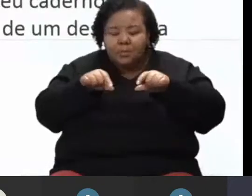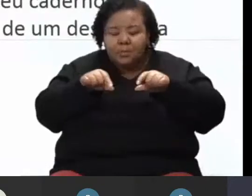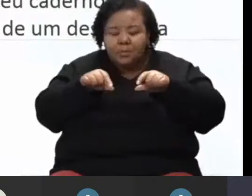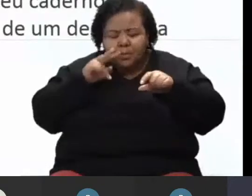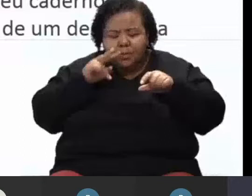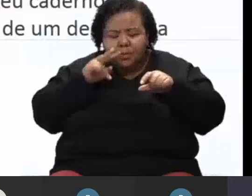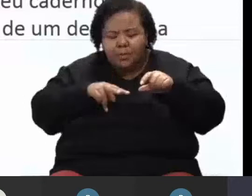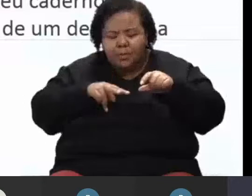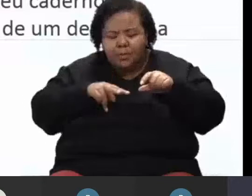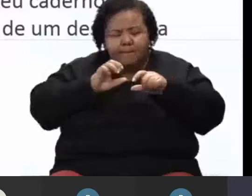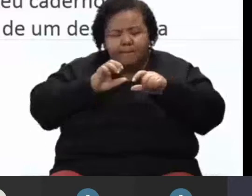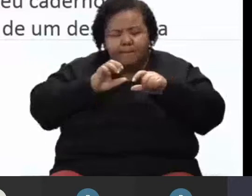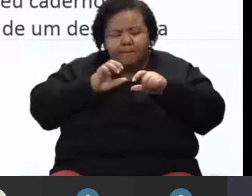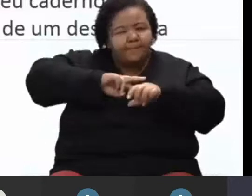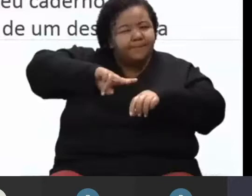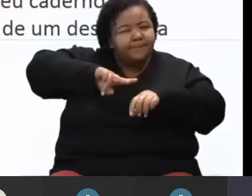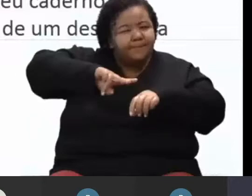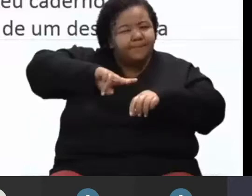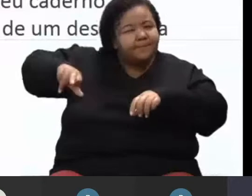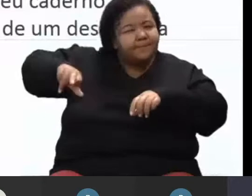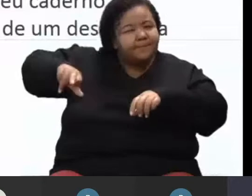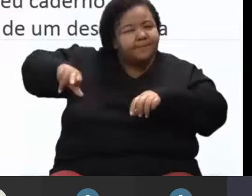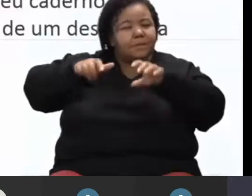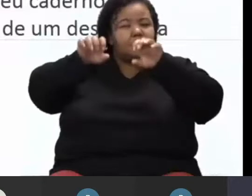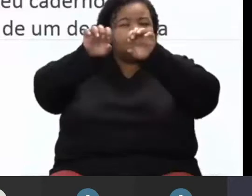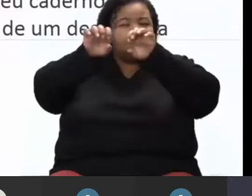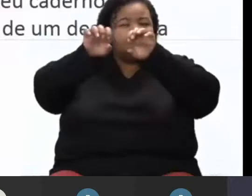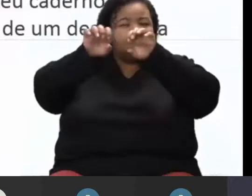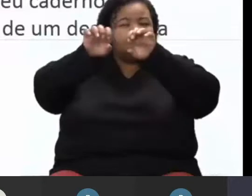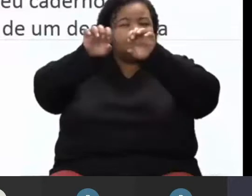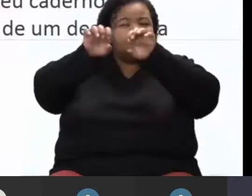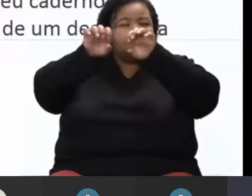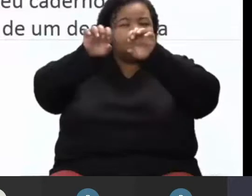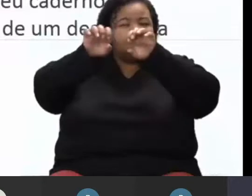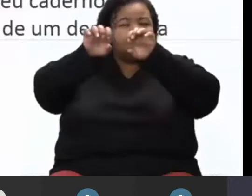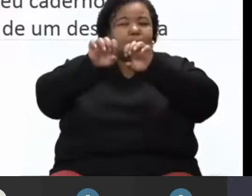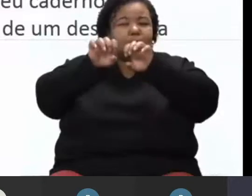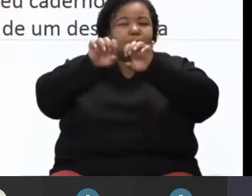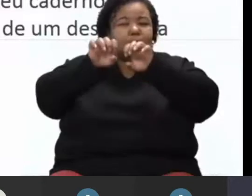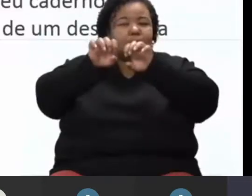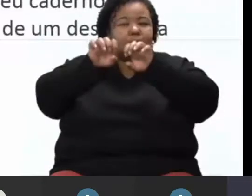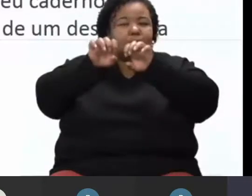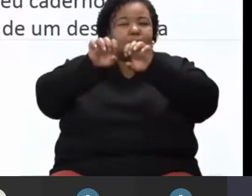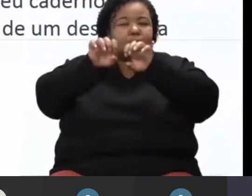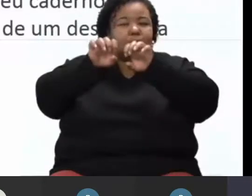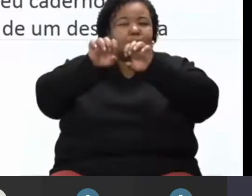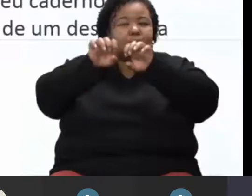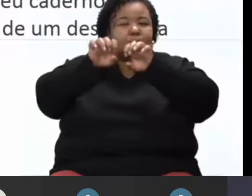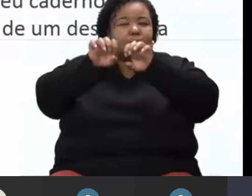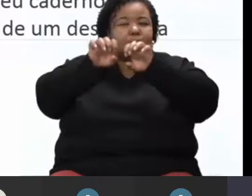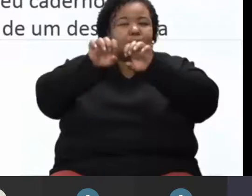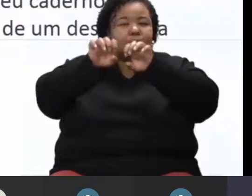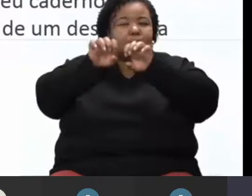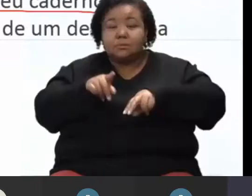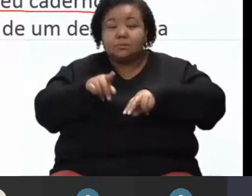as diferentes estruturas. E aí, então, após a visualização, você irá esquematizar no seu